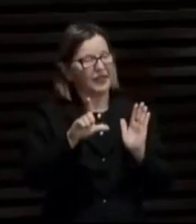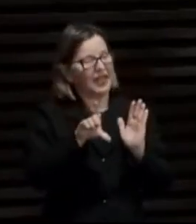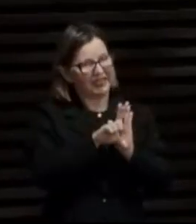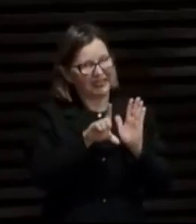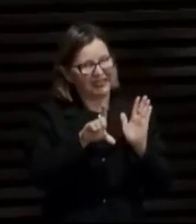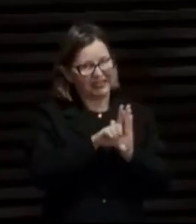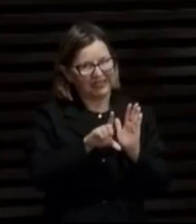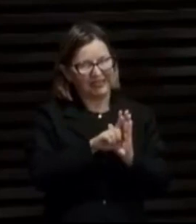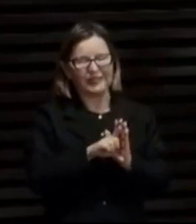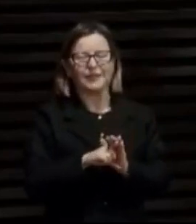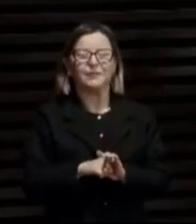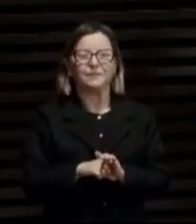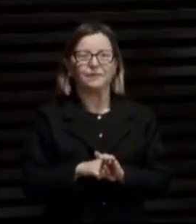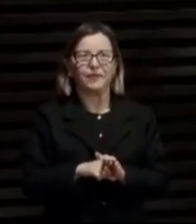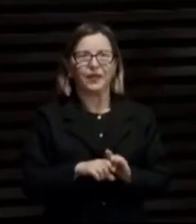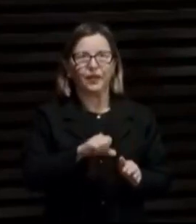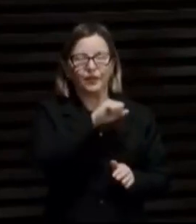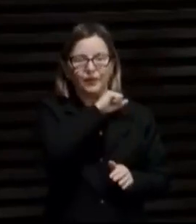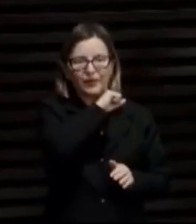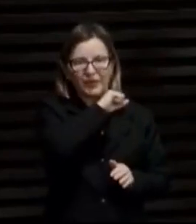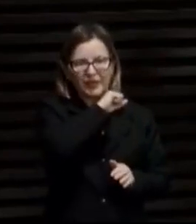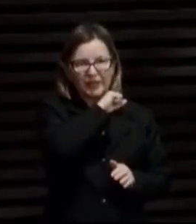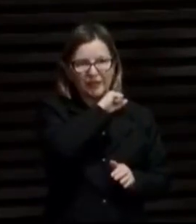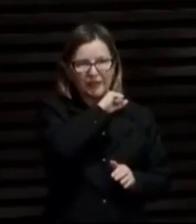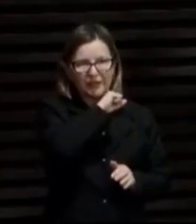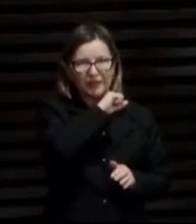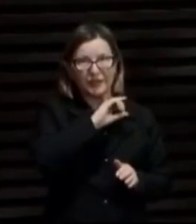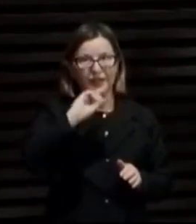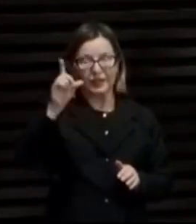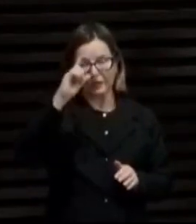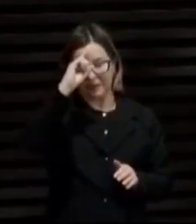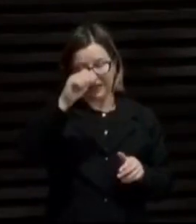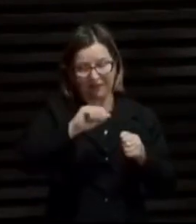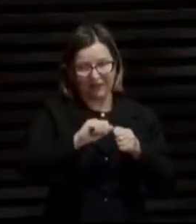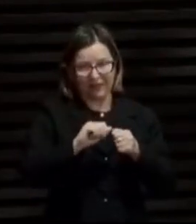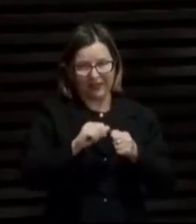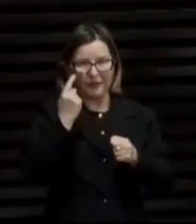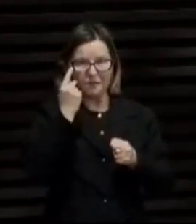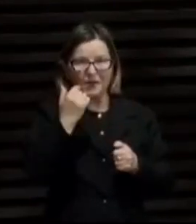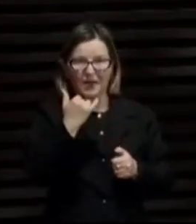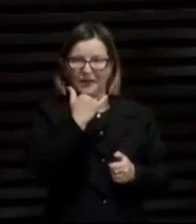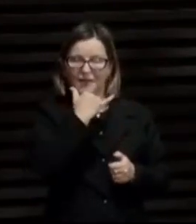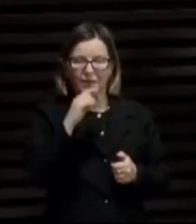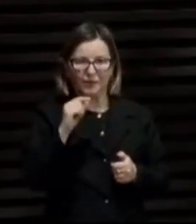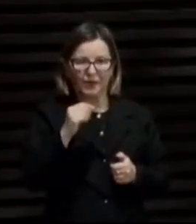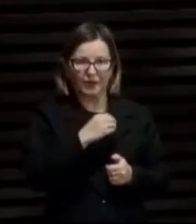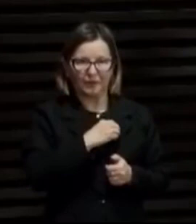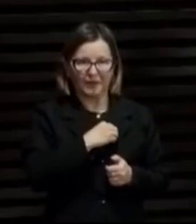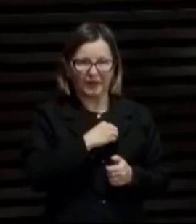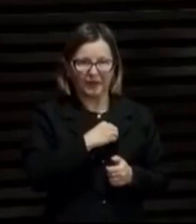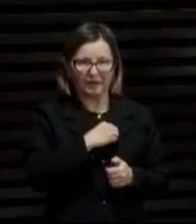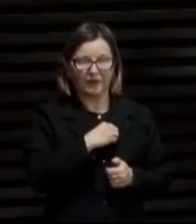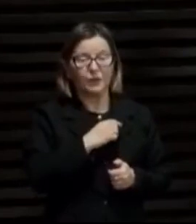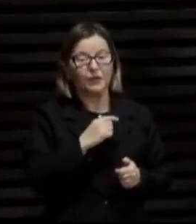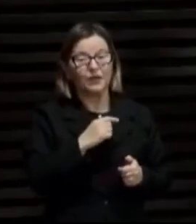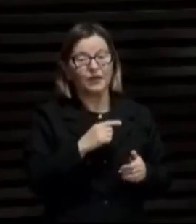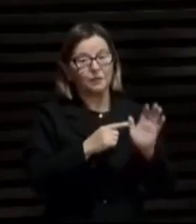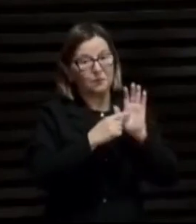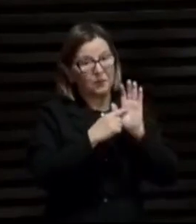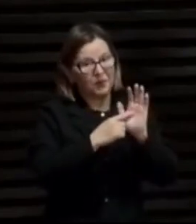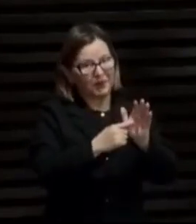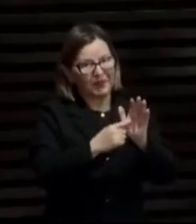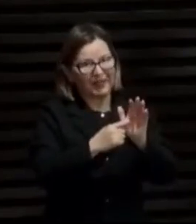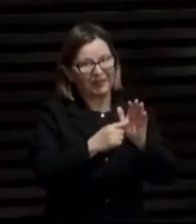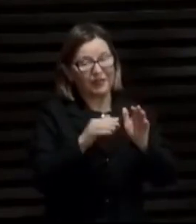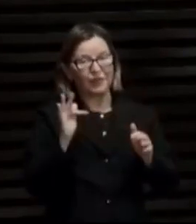Os sacrifícios prescritos por Deus para o perdão do pecado apontavam para uma realidade futura